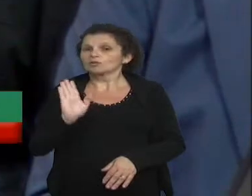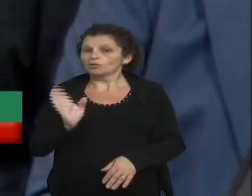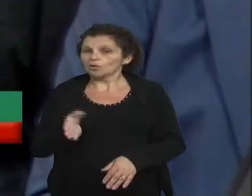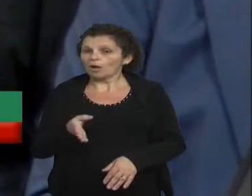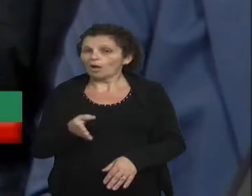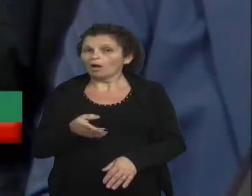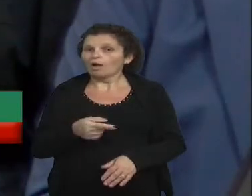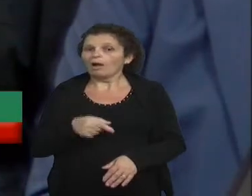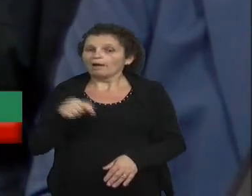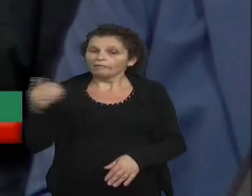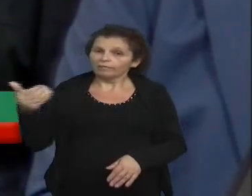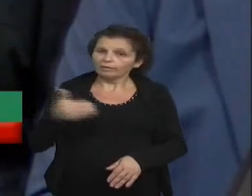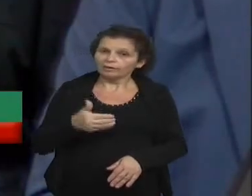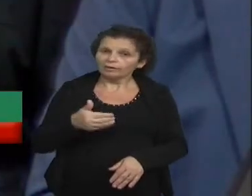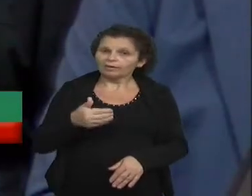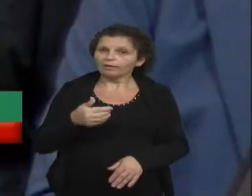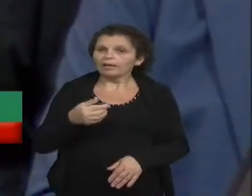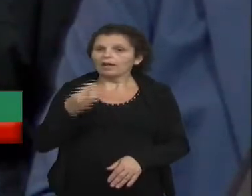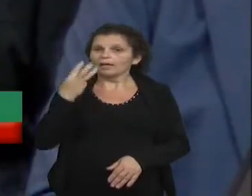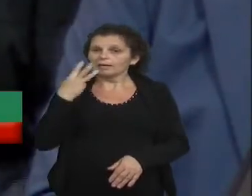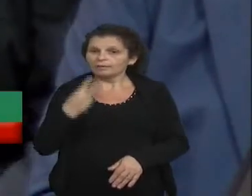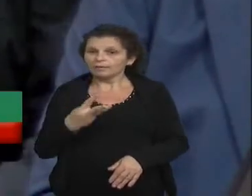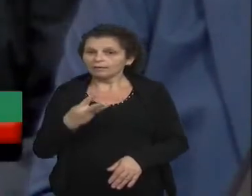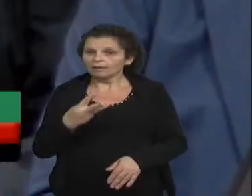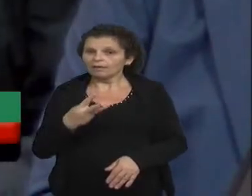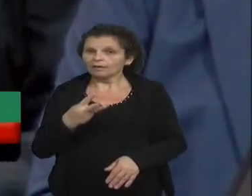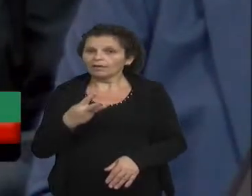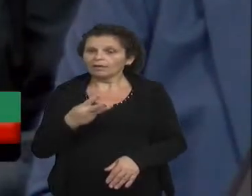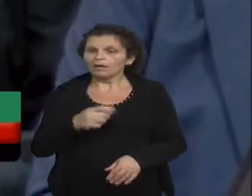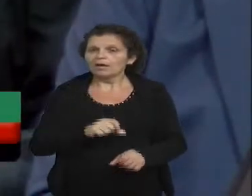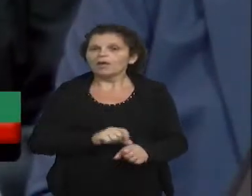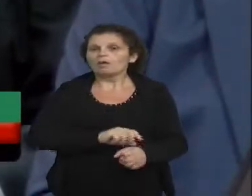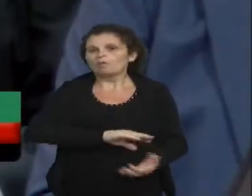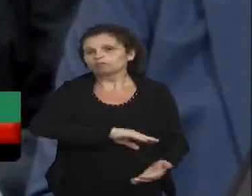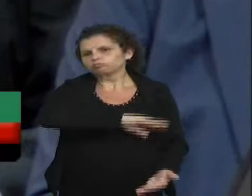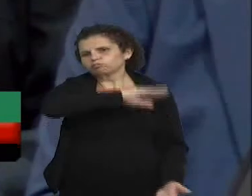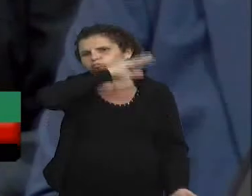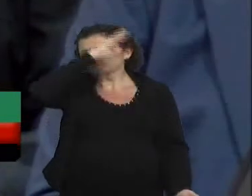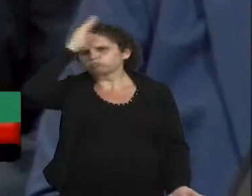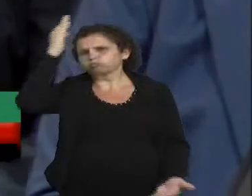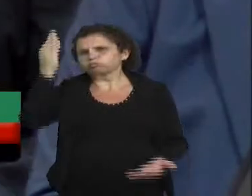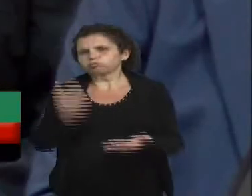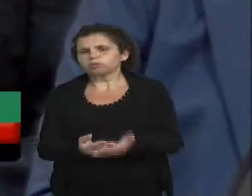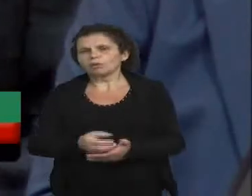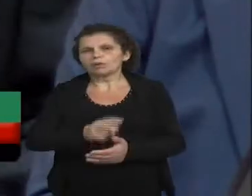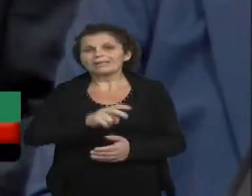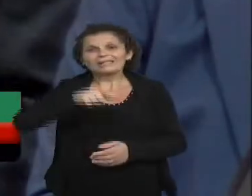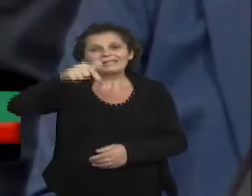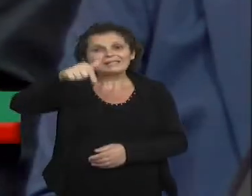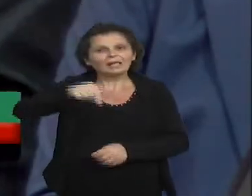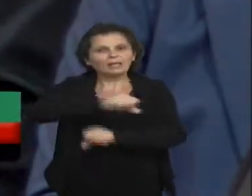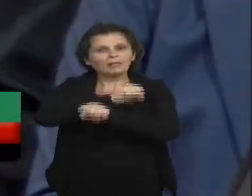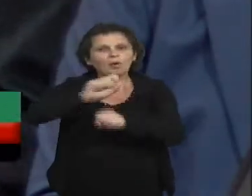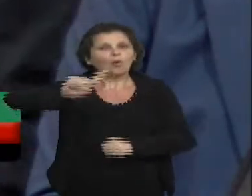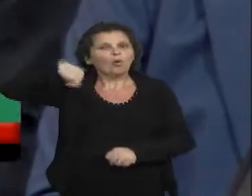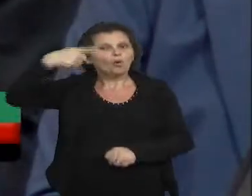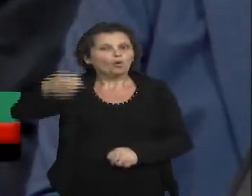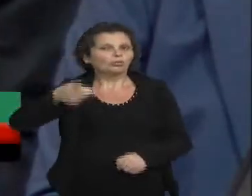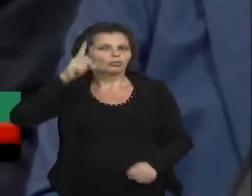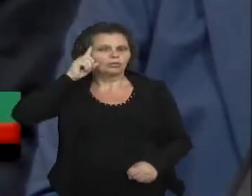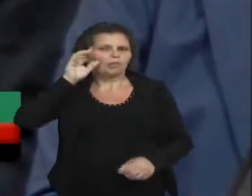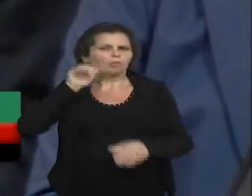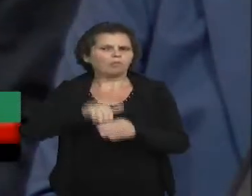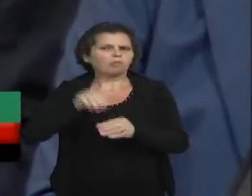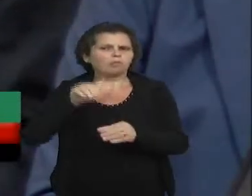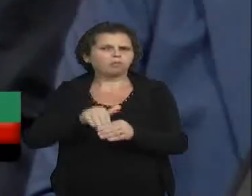às 15 horas e já saí 5 horas da manhã da Câmara, 7 horas da manhã em